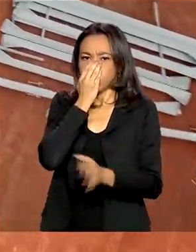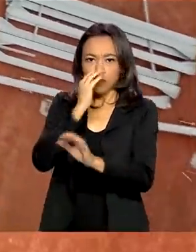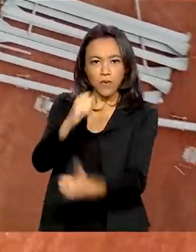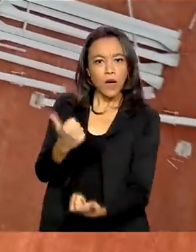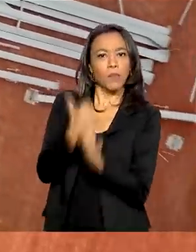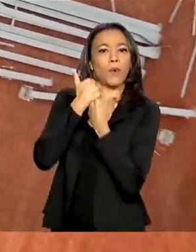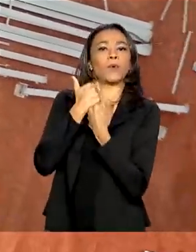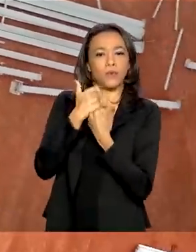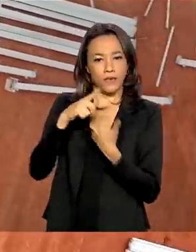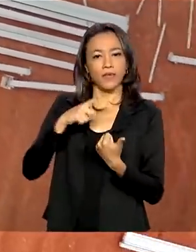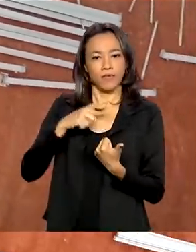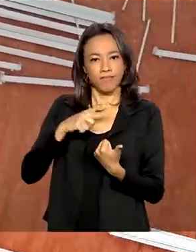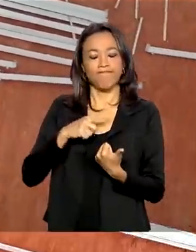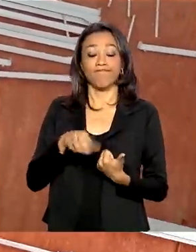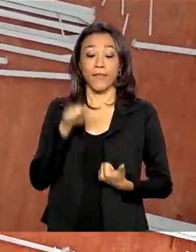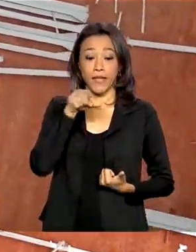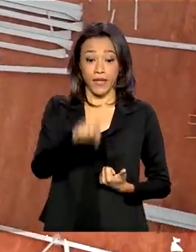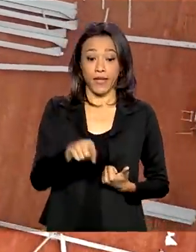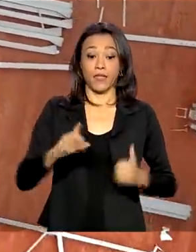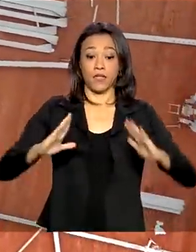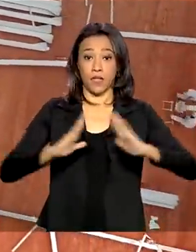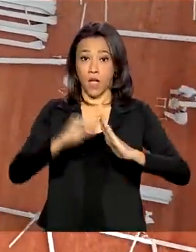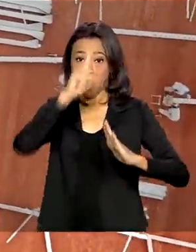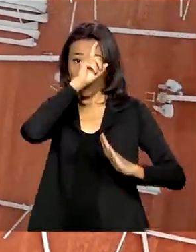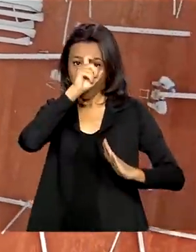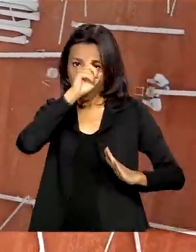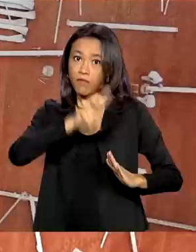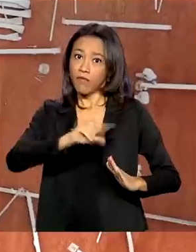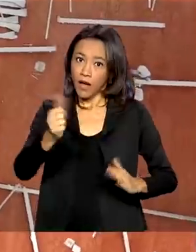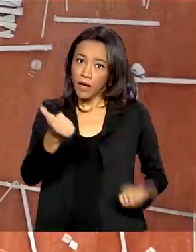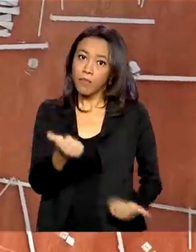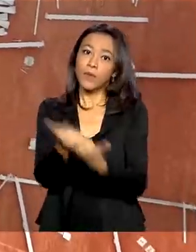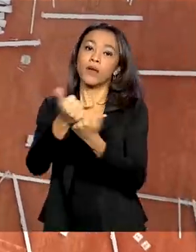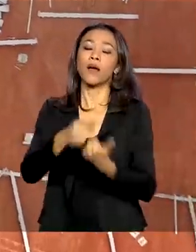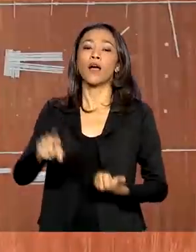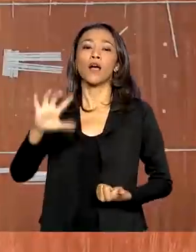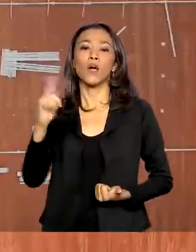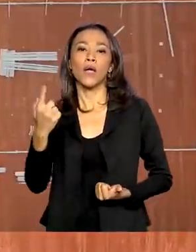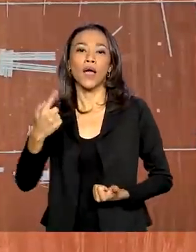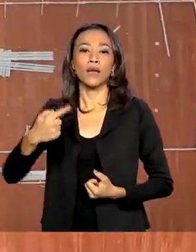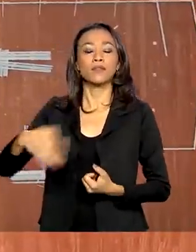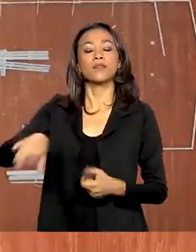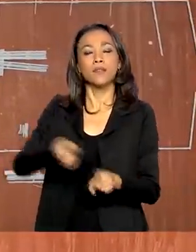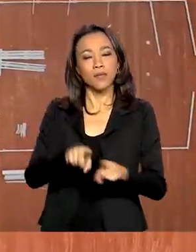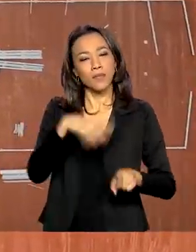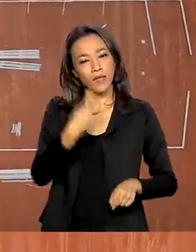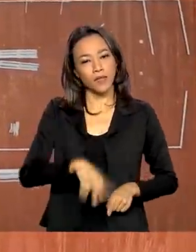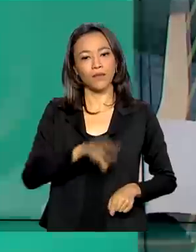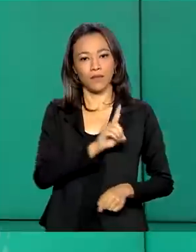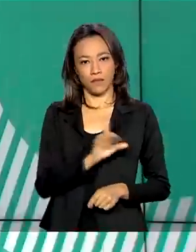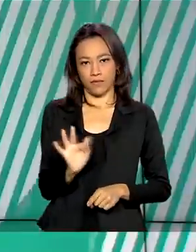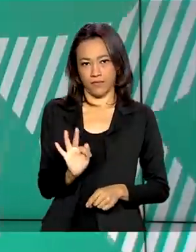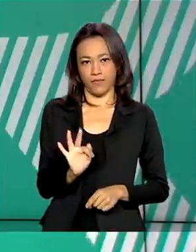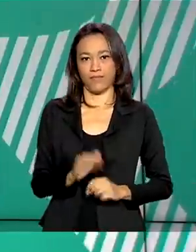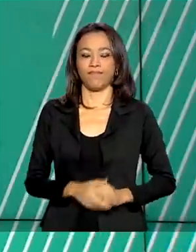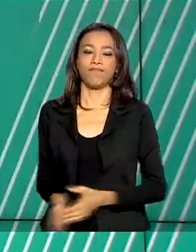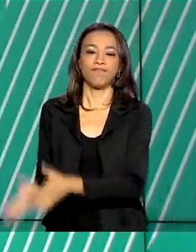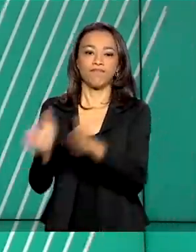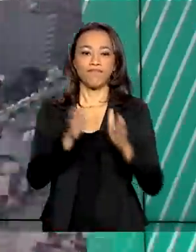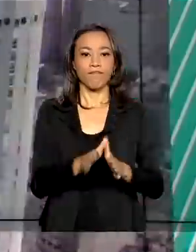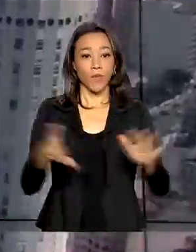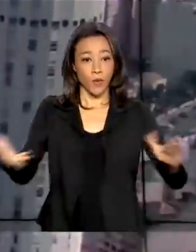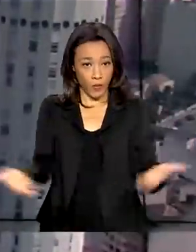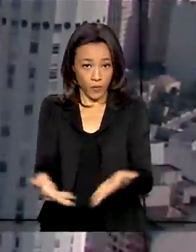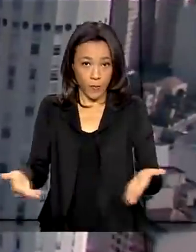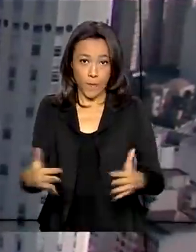suporte para respiradores o hospital de campanha vai atender demandas de goiás e do distrito federal a partir